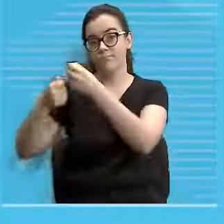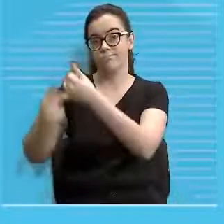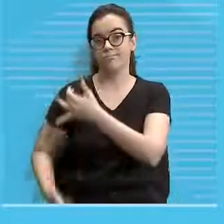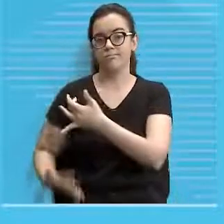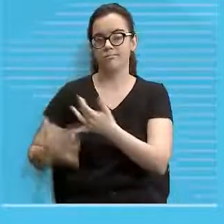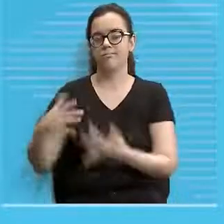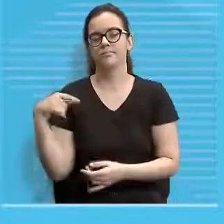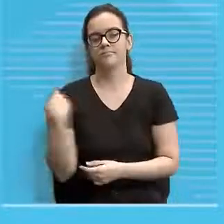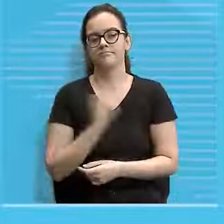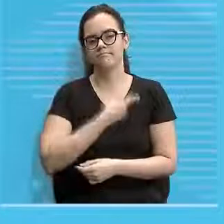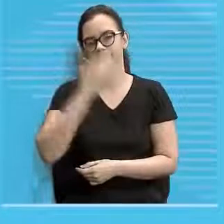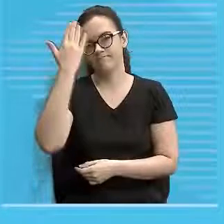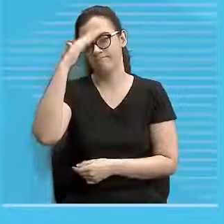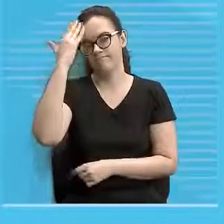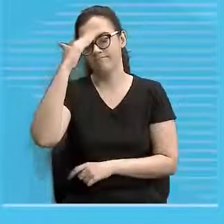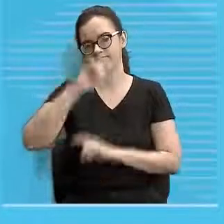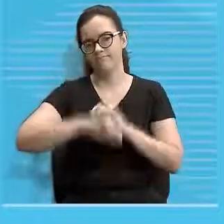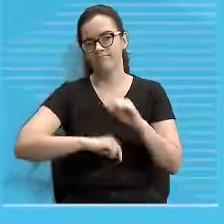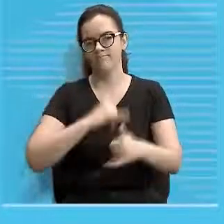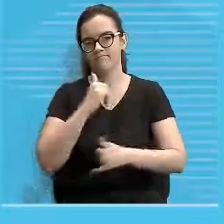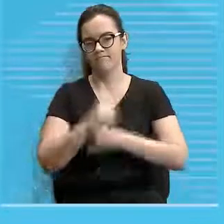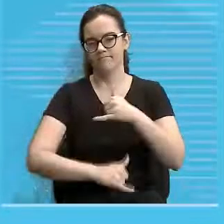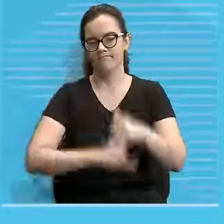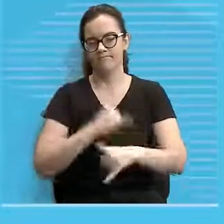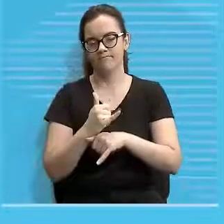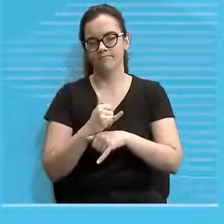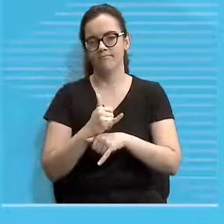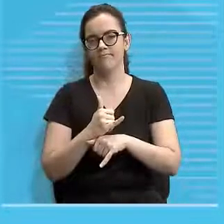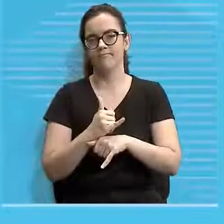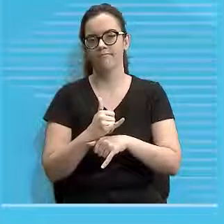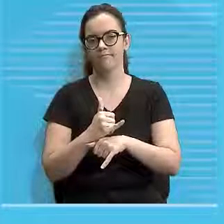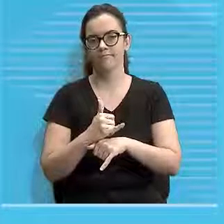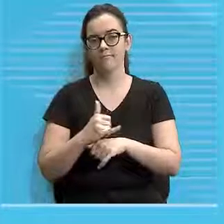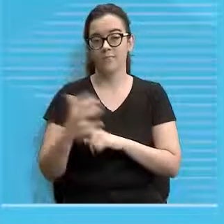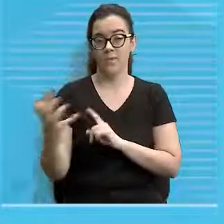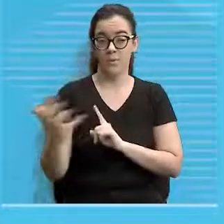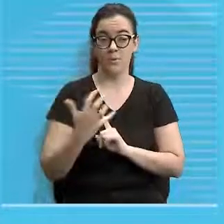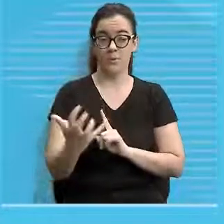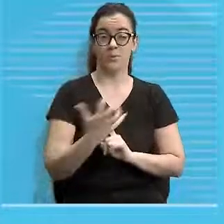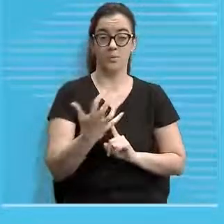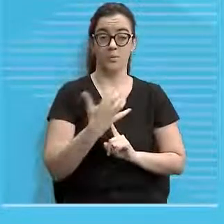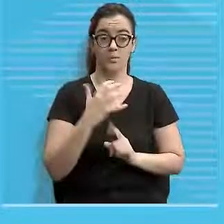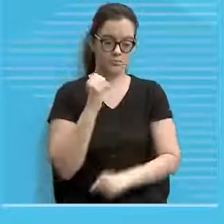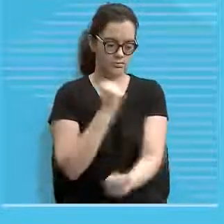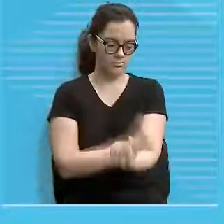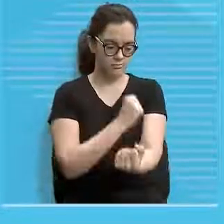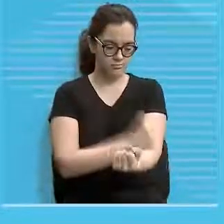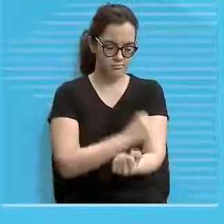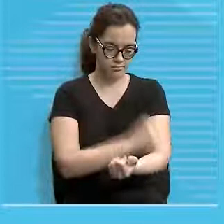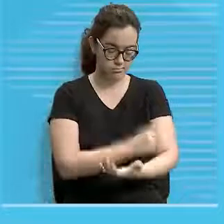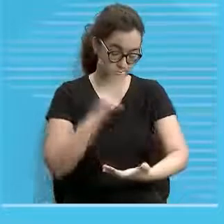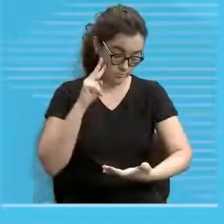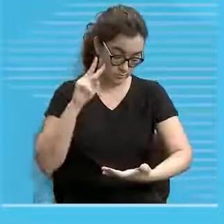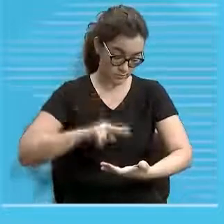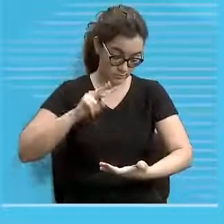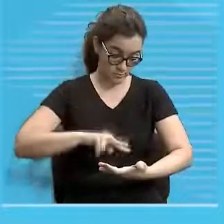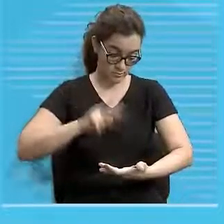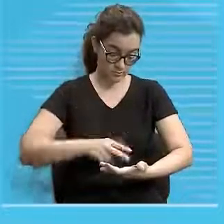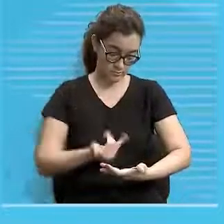a internet, ela cada vez tem feito mais parte das nossas vidas e a gente vê todos os dias,